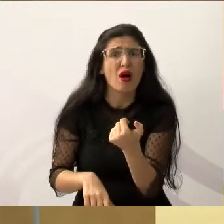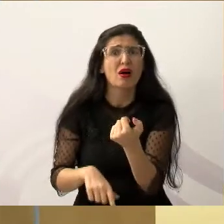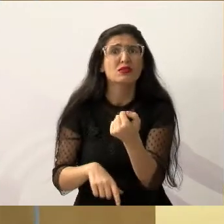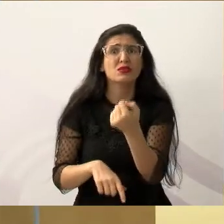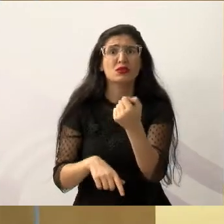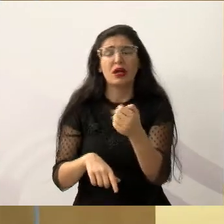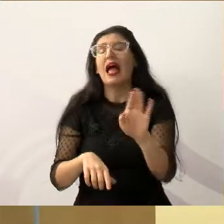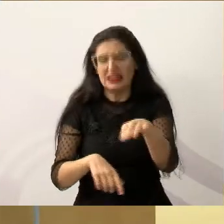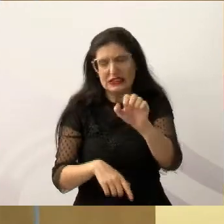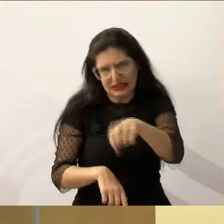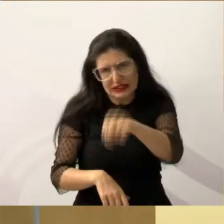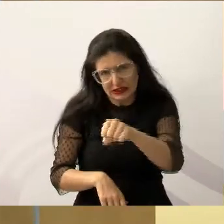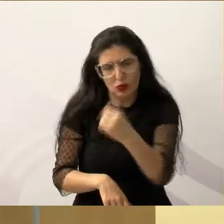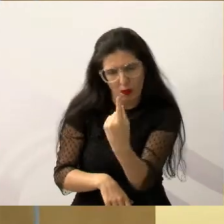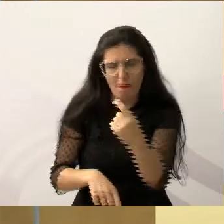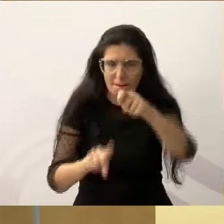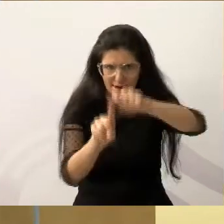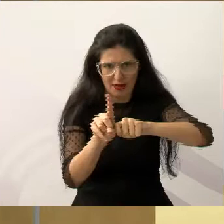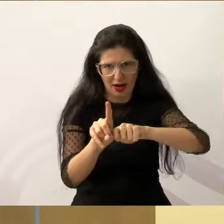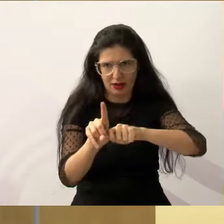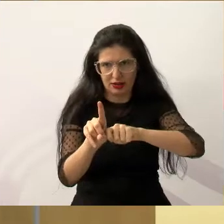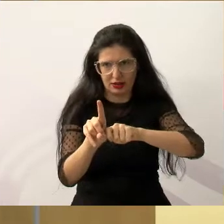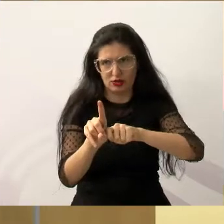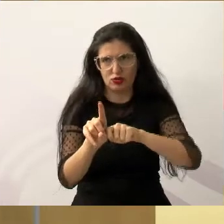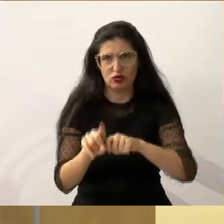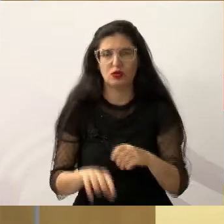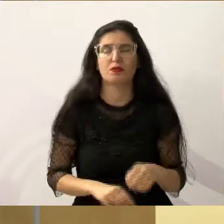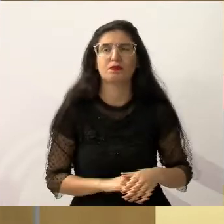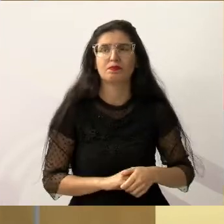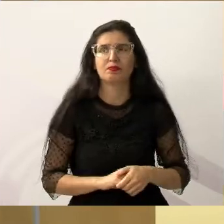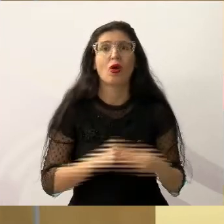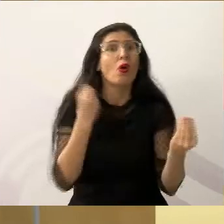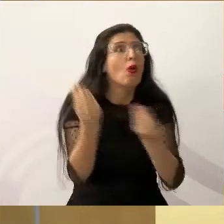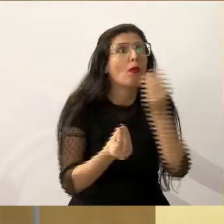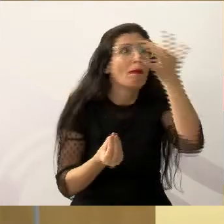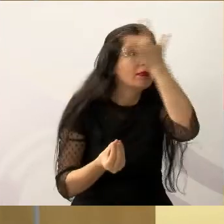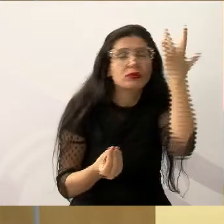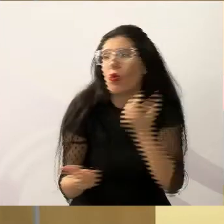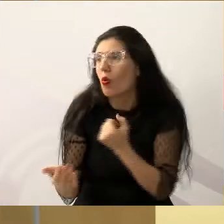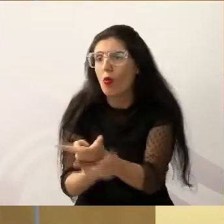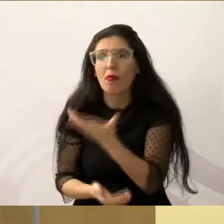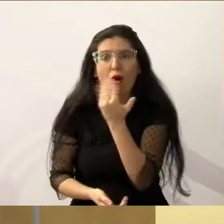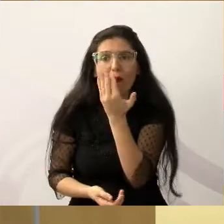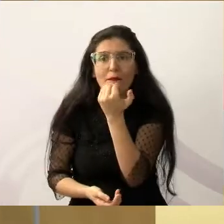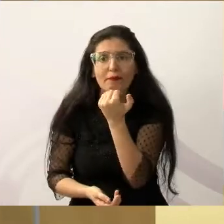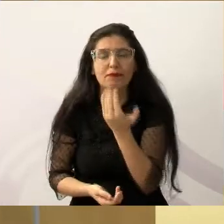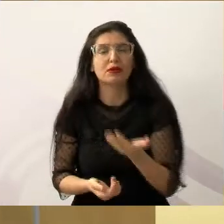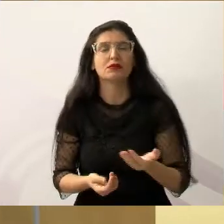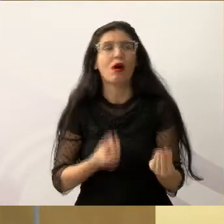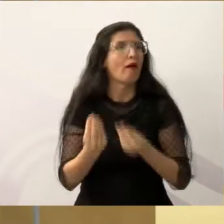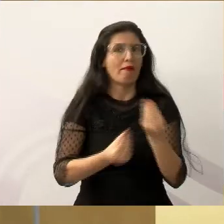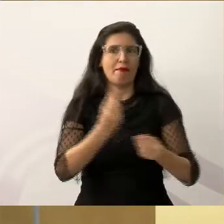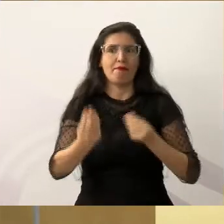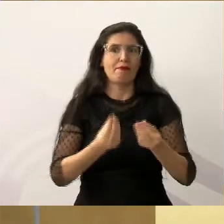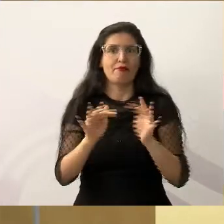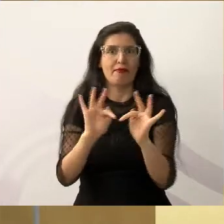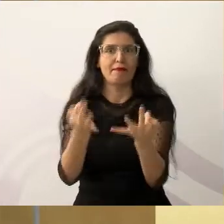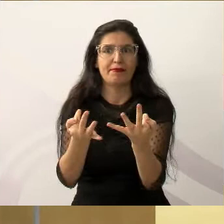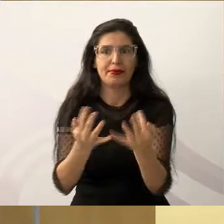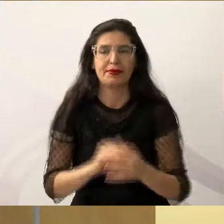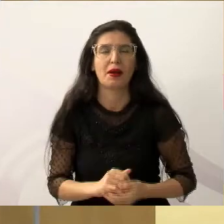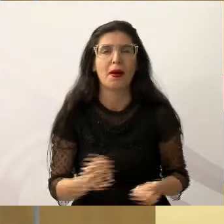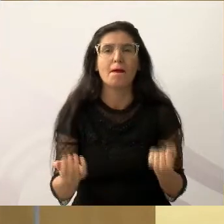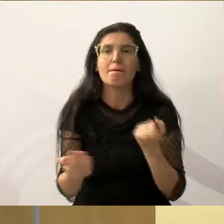alimentos? Nós nos perguntamos como essas pessoas, Paulinho, estão comprando os alimentos para suas casas, pagando sua conta